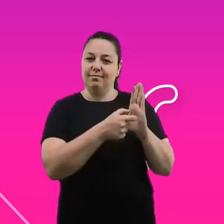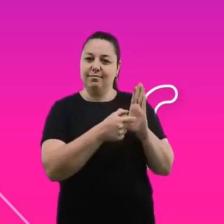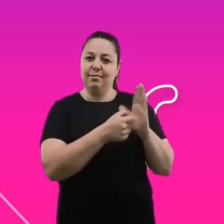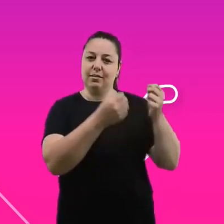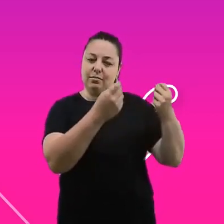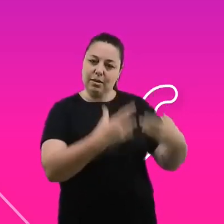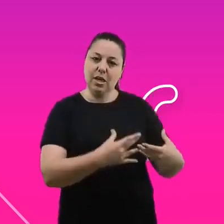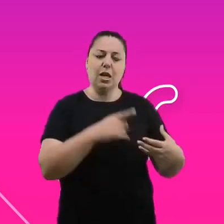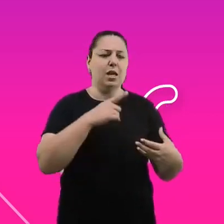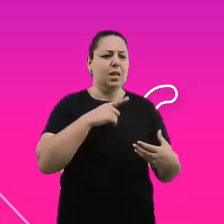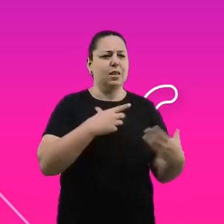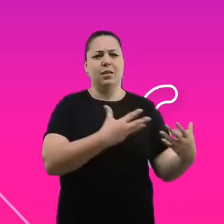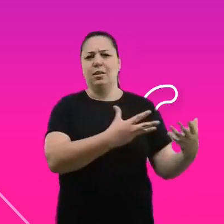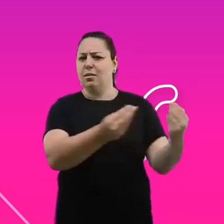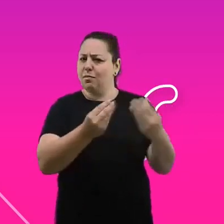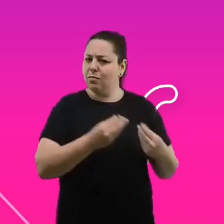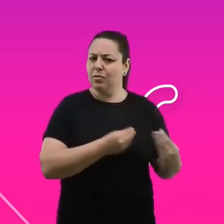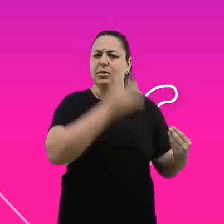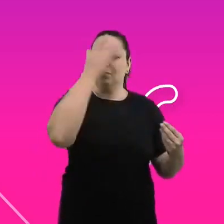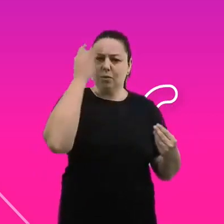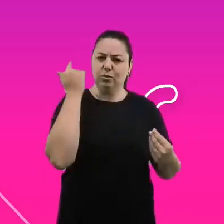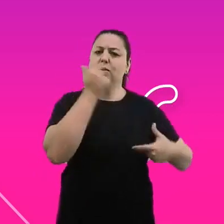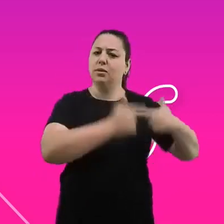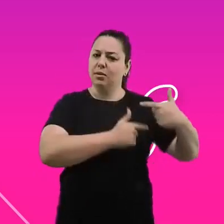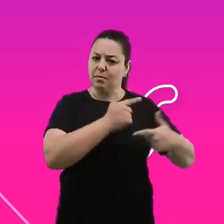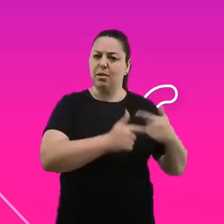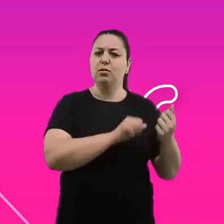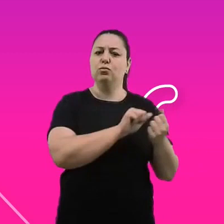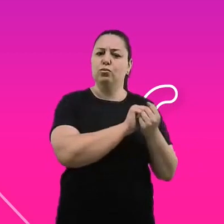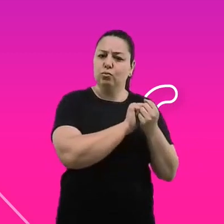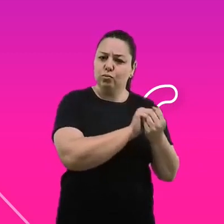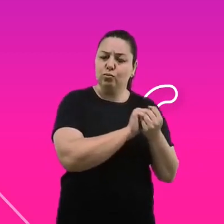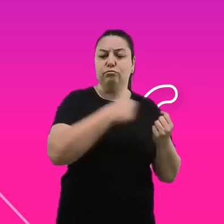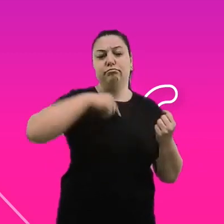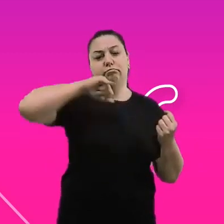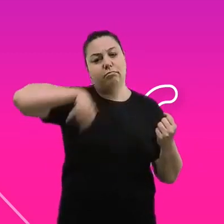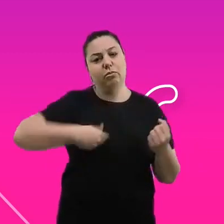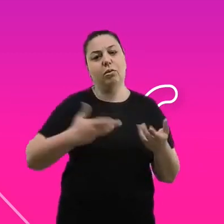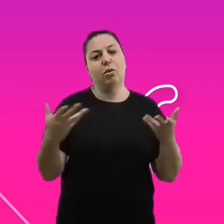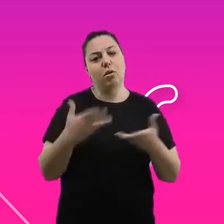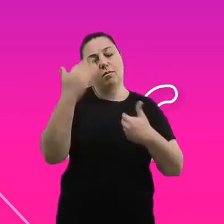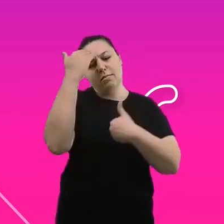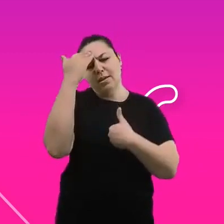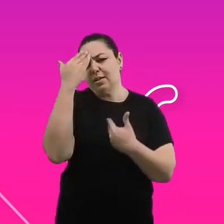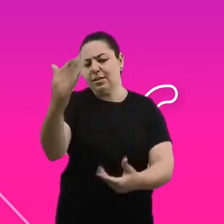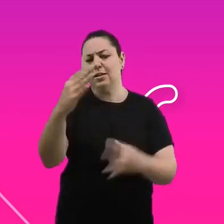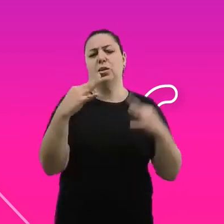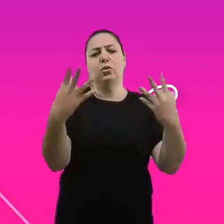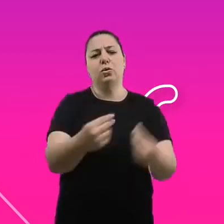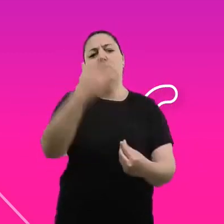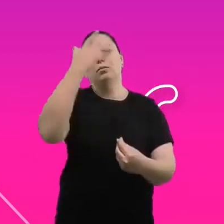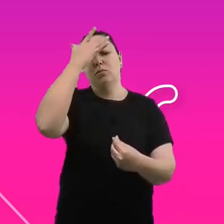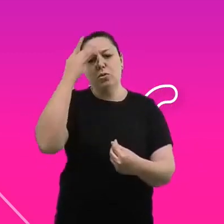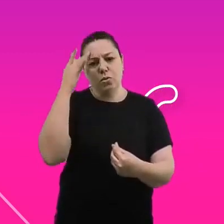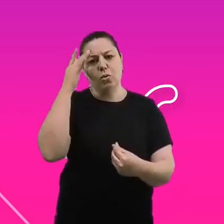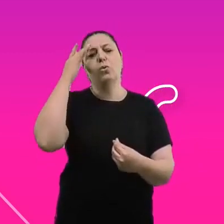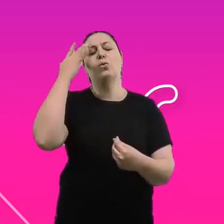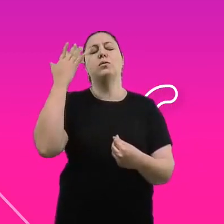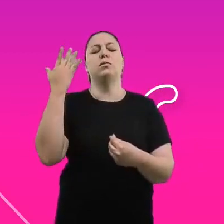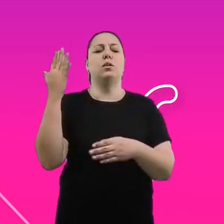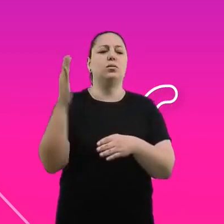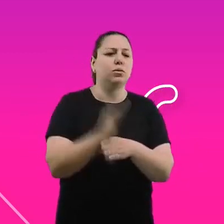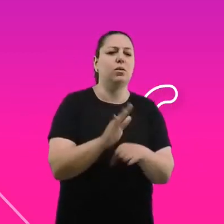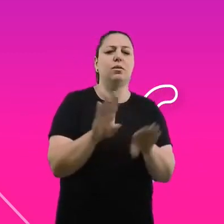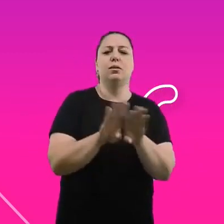Eu queria aproveitar para agradecer todo o pessoal que esteve junto nessa caminhada, nessa travessia. Foi o pessoal do Núcleo 5, da